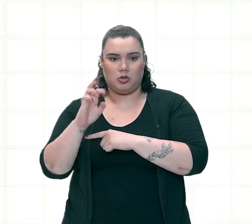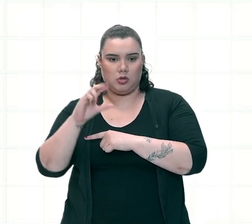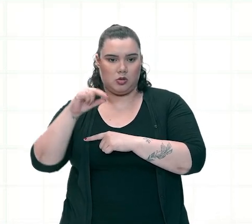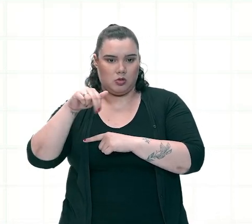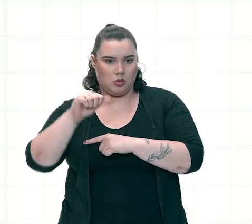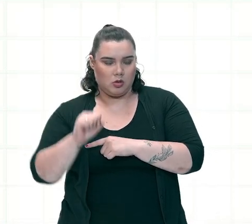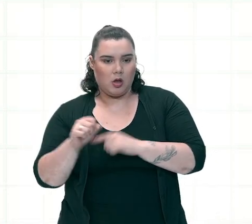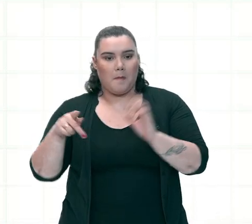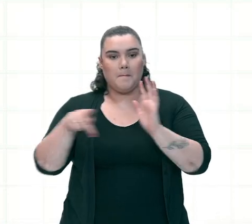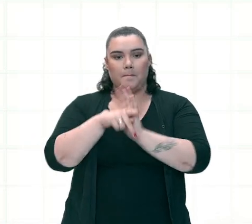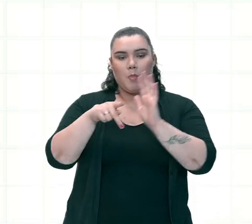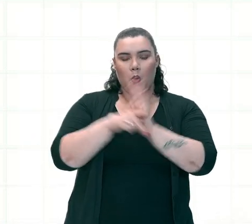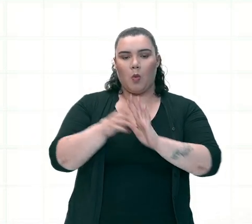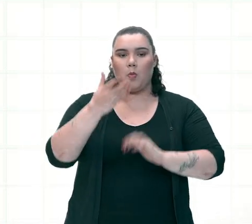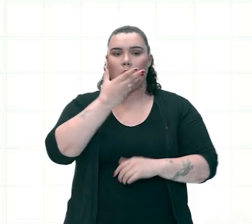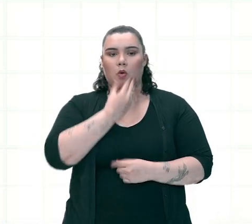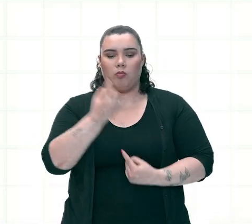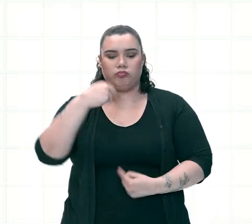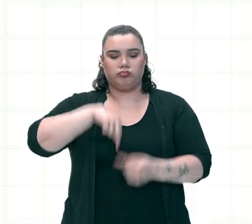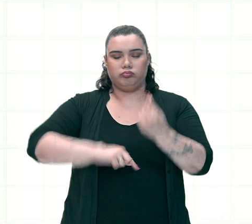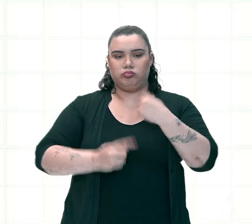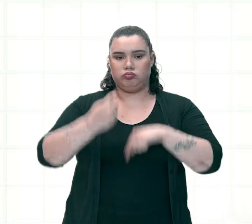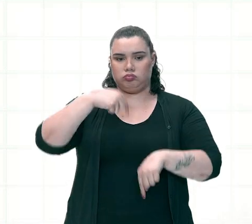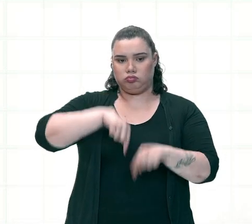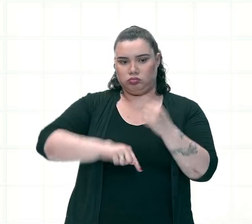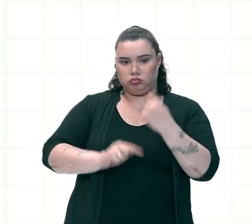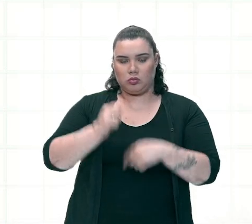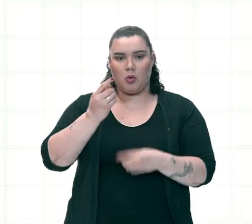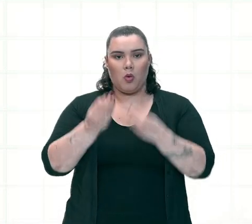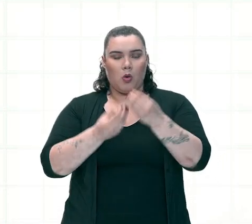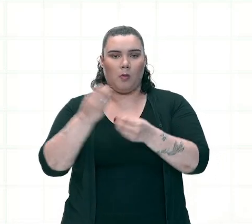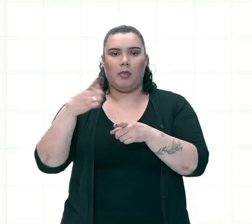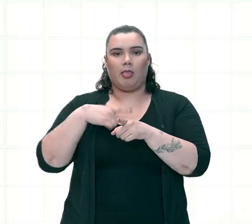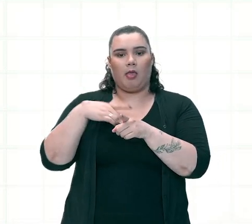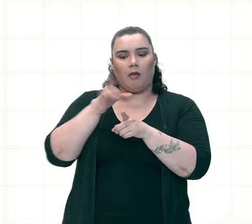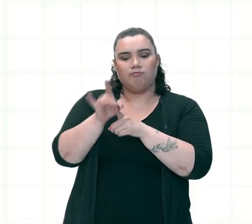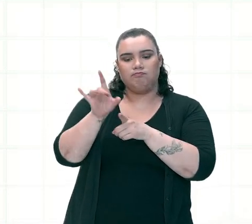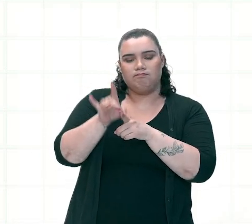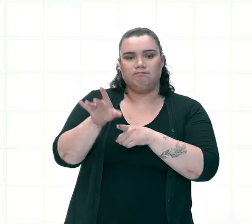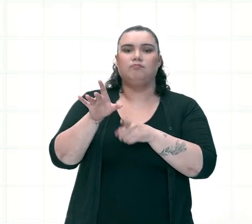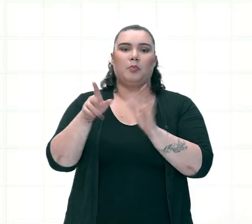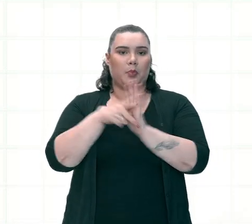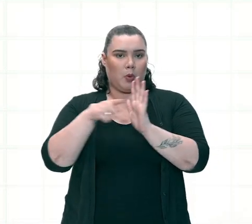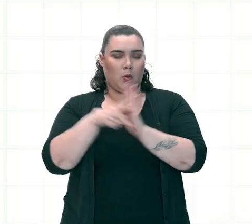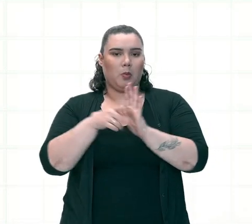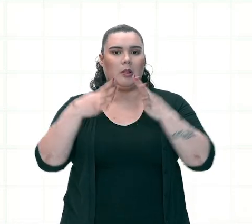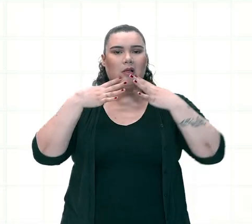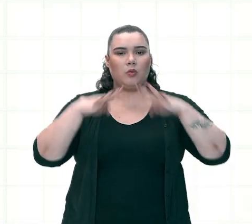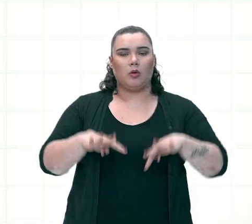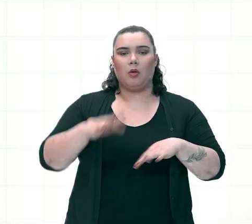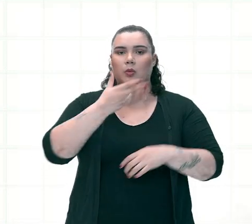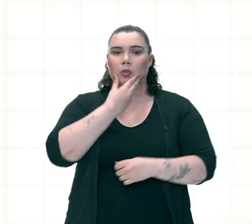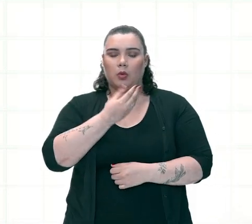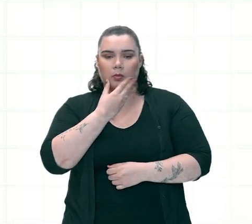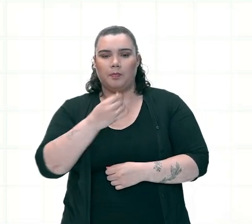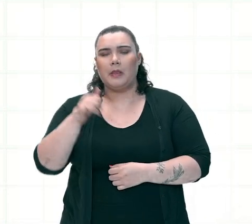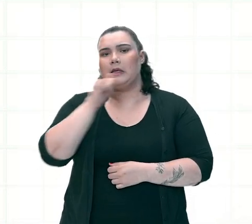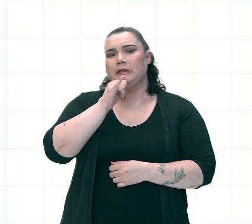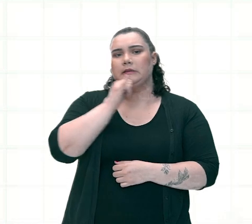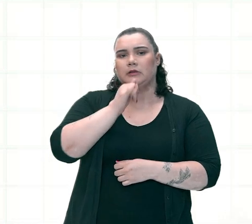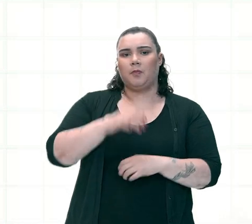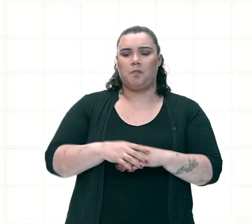sexuais secundários masculinos. E ele vai atuar na produção dos espermatozoides. Então, naquele período ali